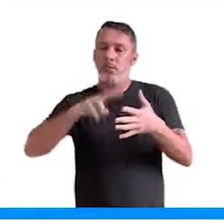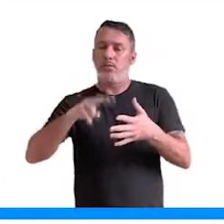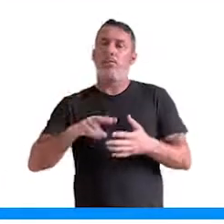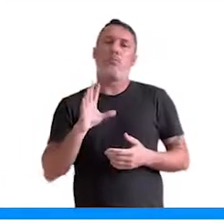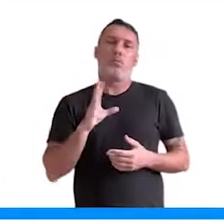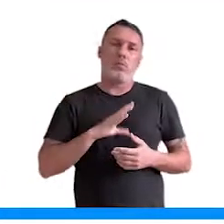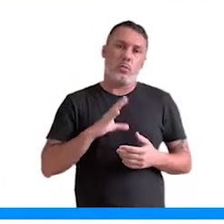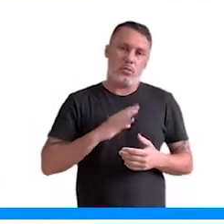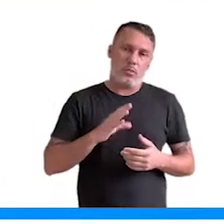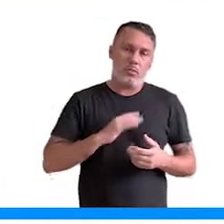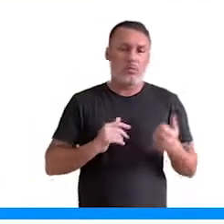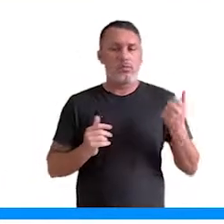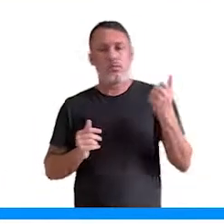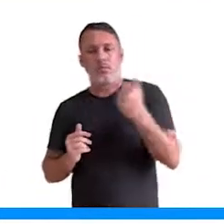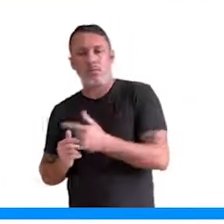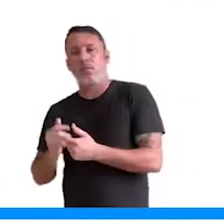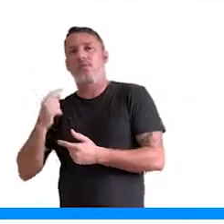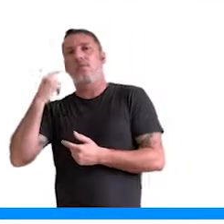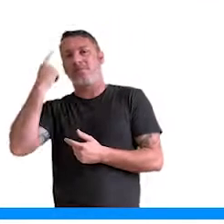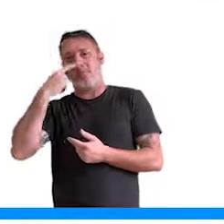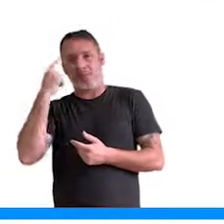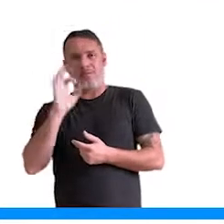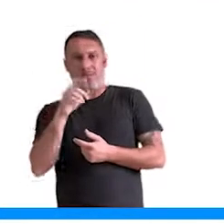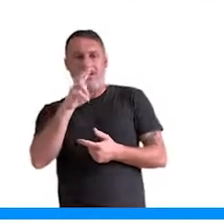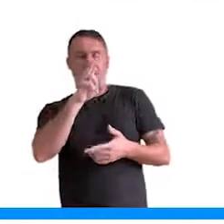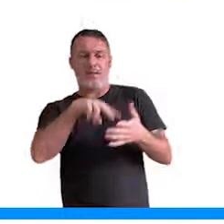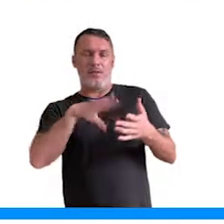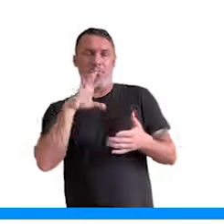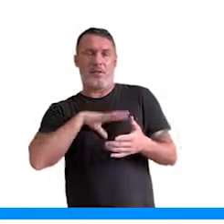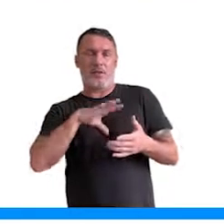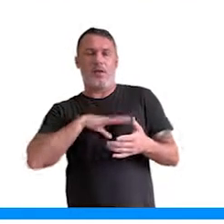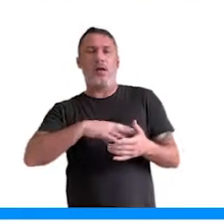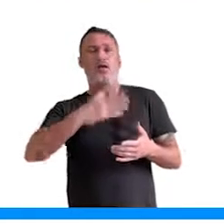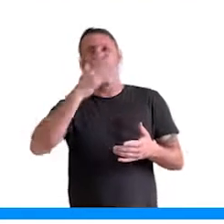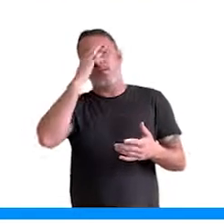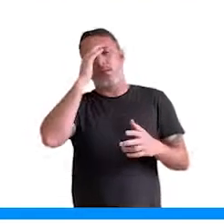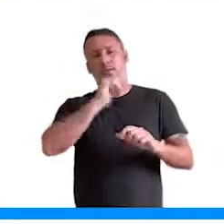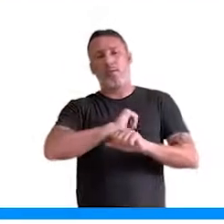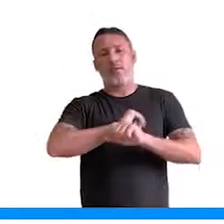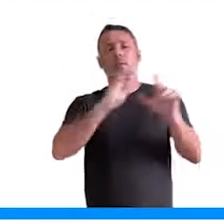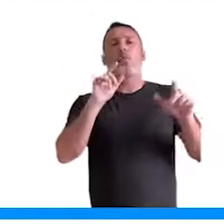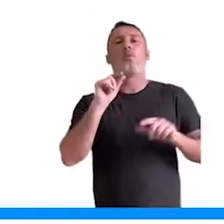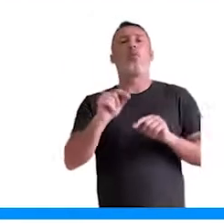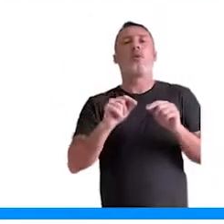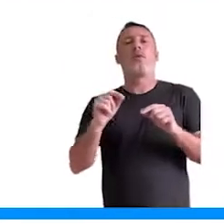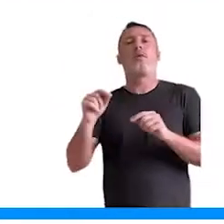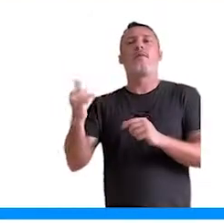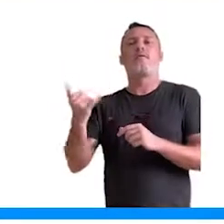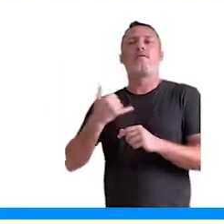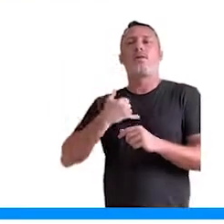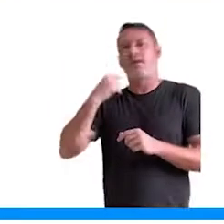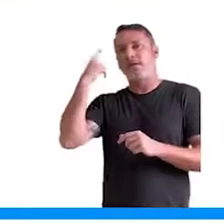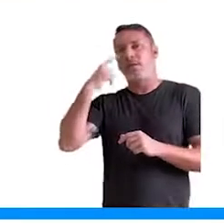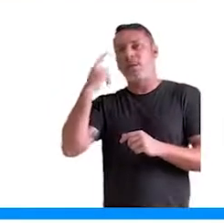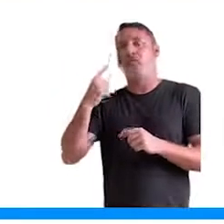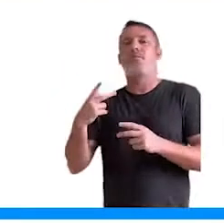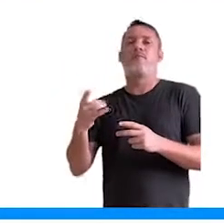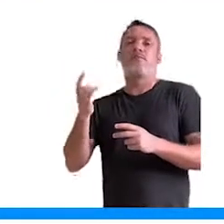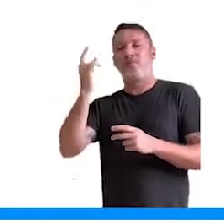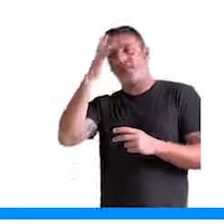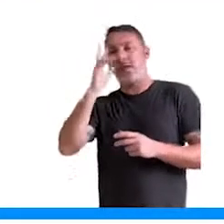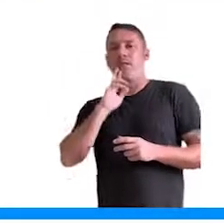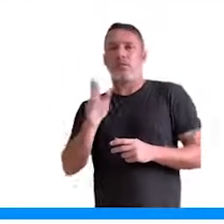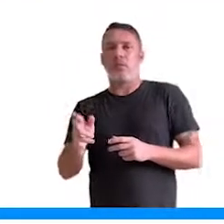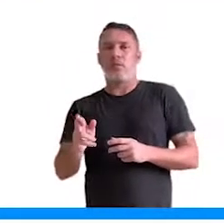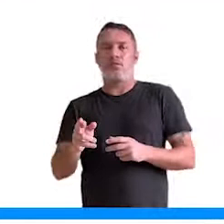Primeiro nós vamos ver o comando, vamos ler o comando para depois nós irmos para o texto já sabendo o que